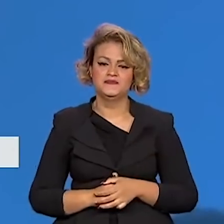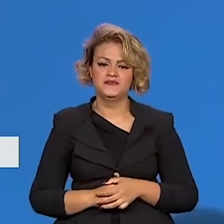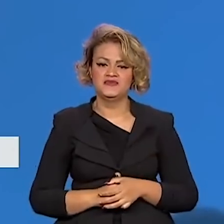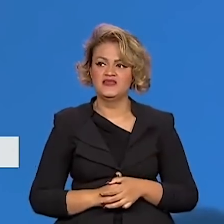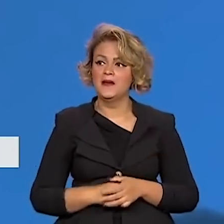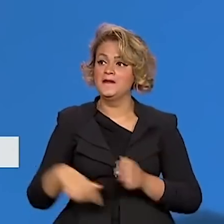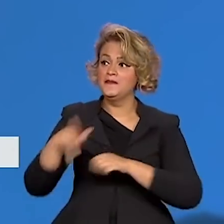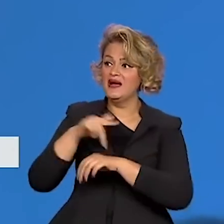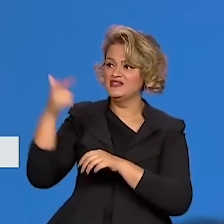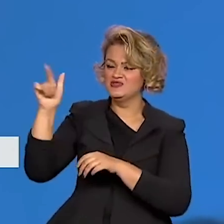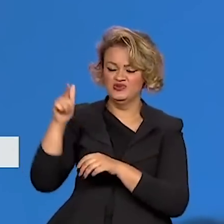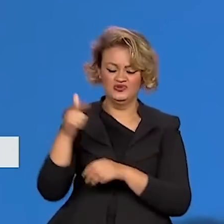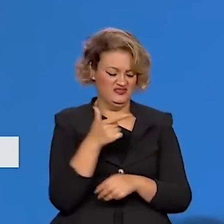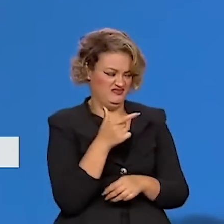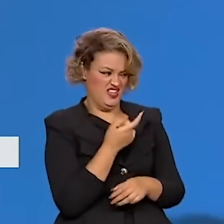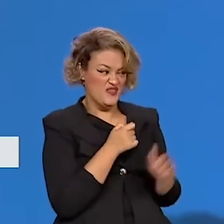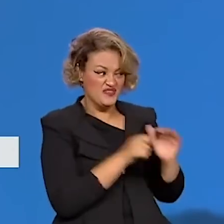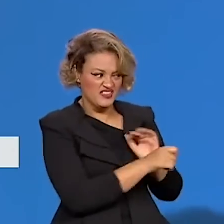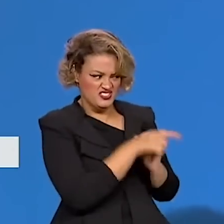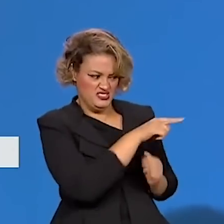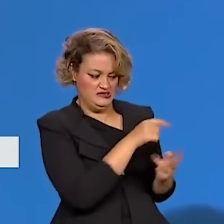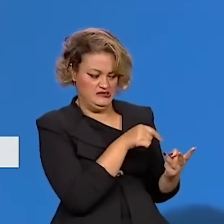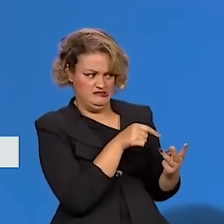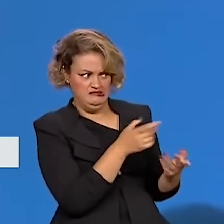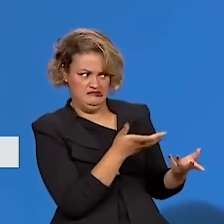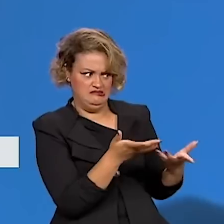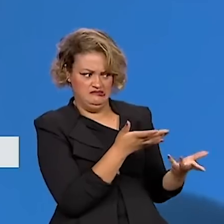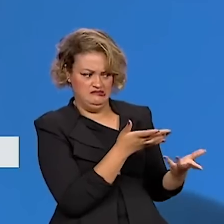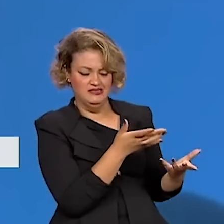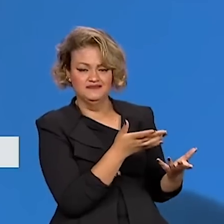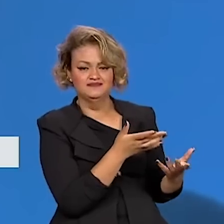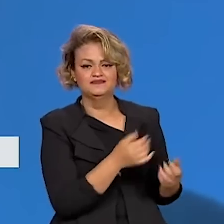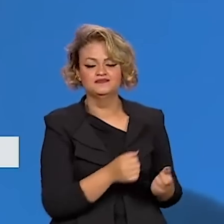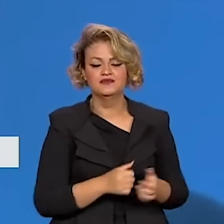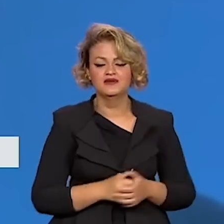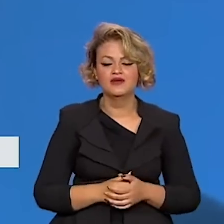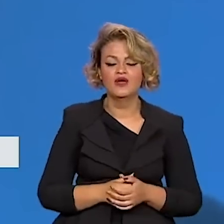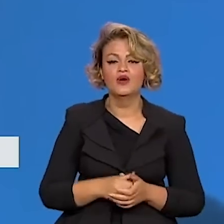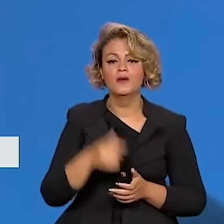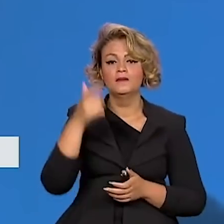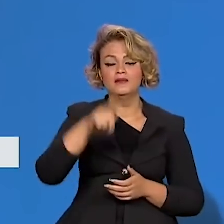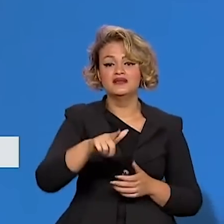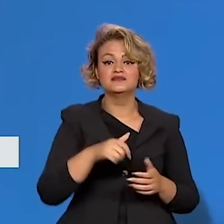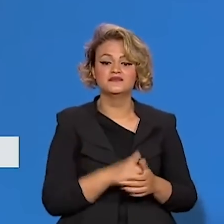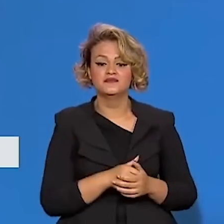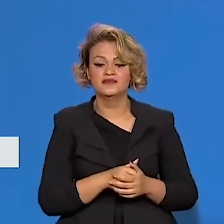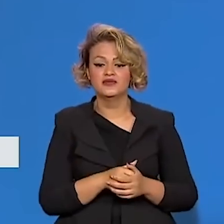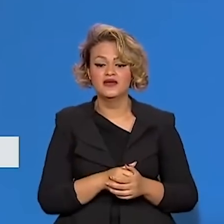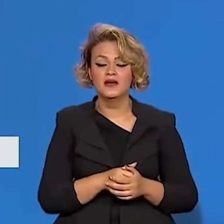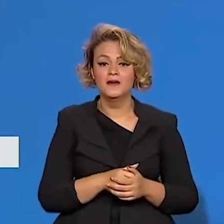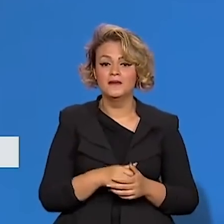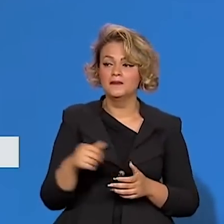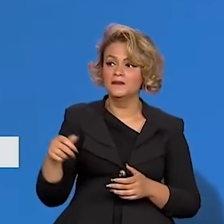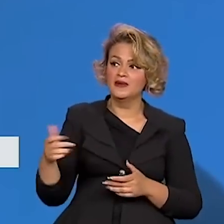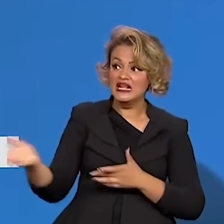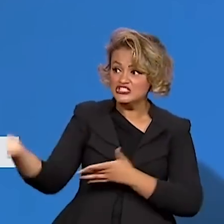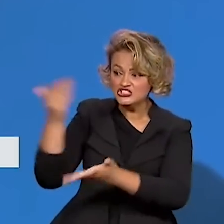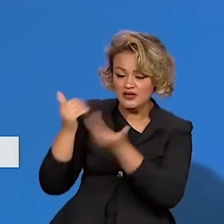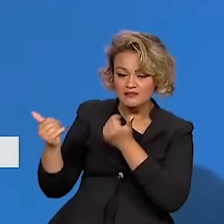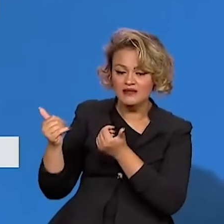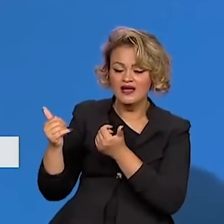ninguém vai colocar um centavo no seu país a segunda coisa que você precisa colocar para convencer as pessoas